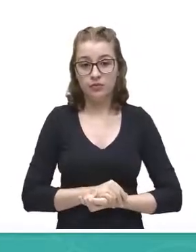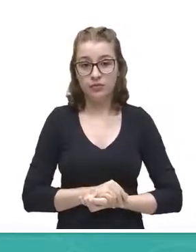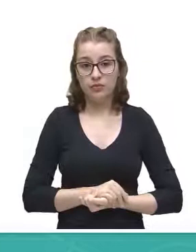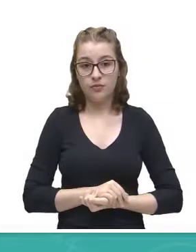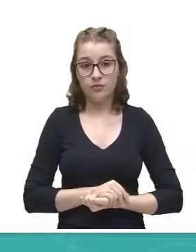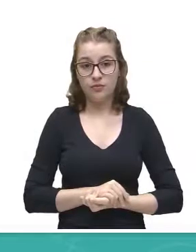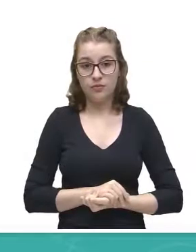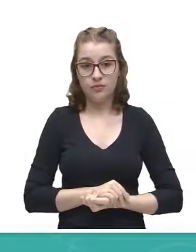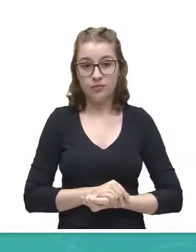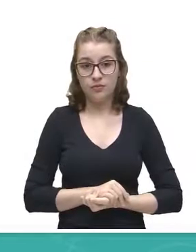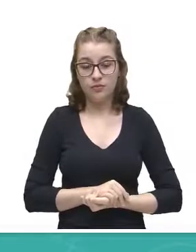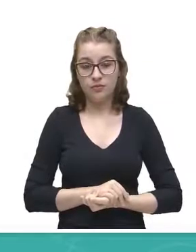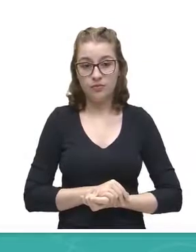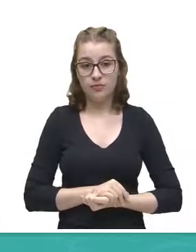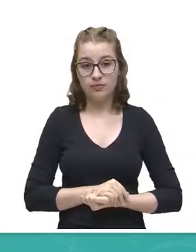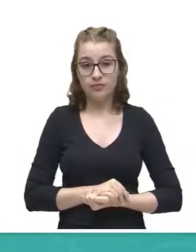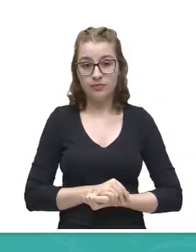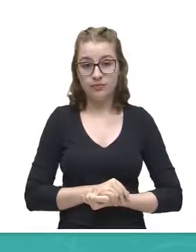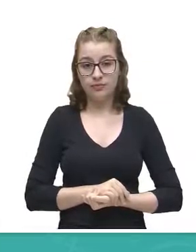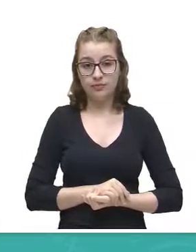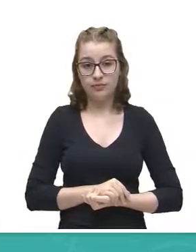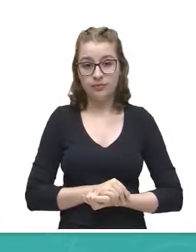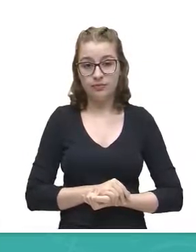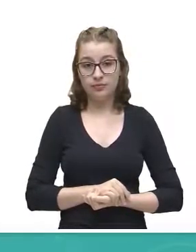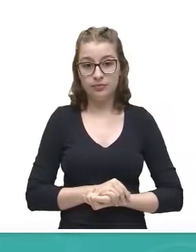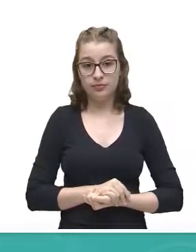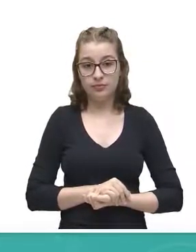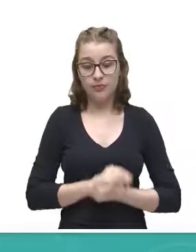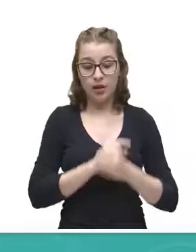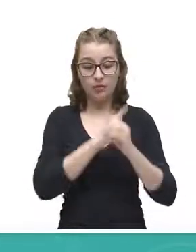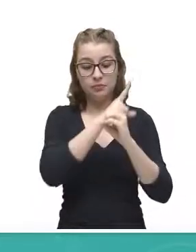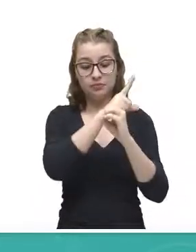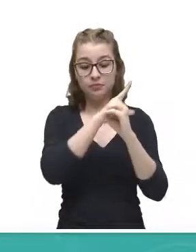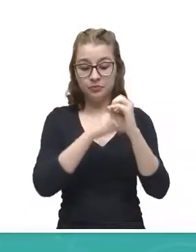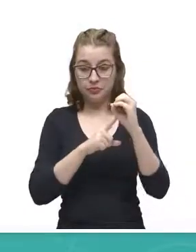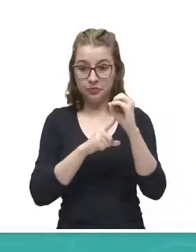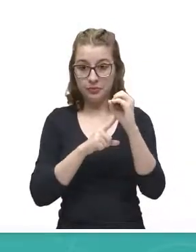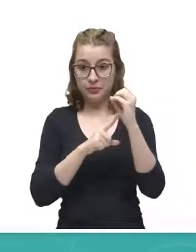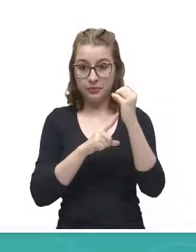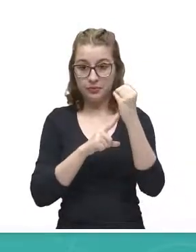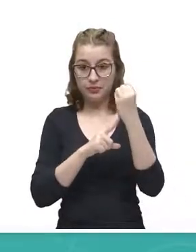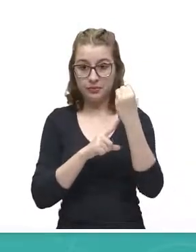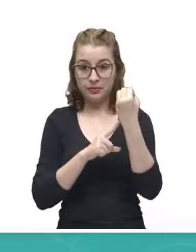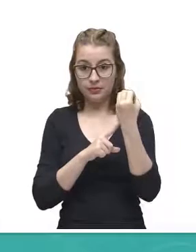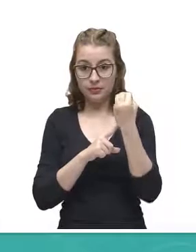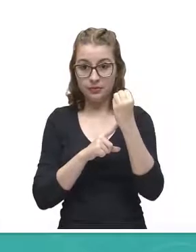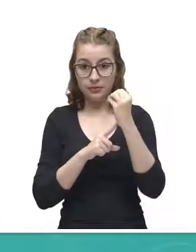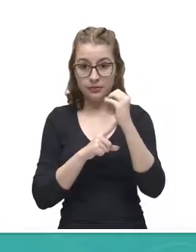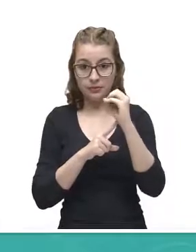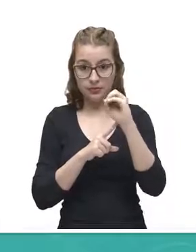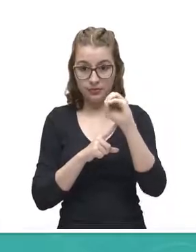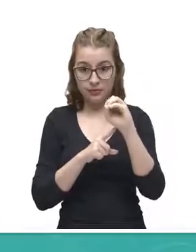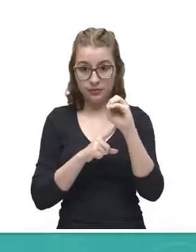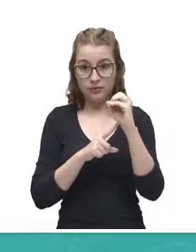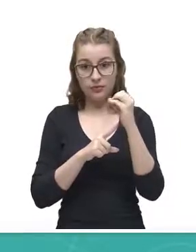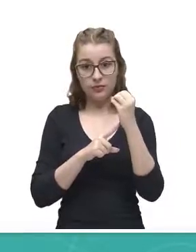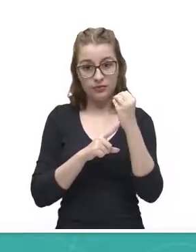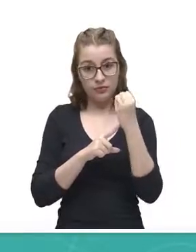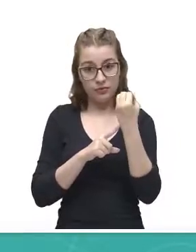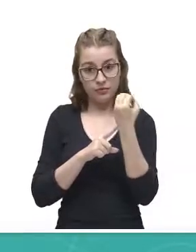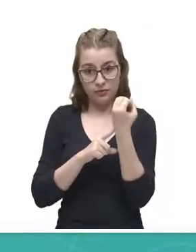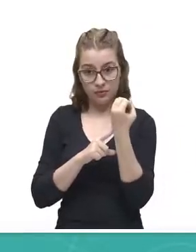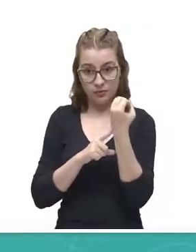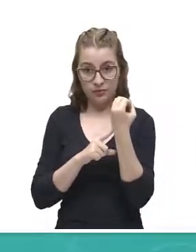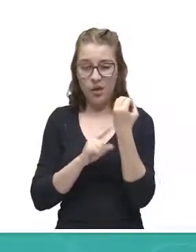torno do seu próprio eixo, tá? Ele vai ficar girando e normalmente aí esse esse movimento